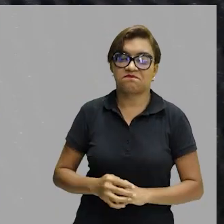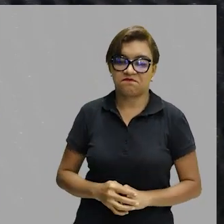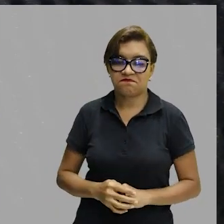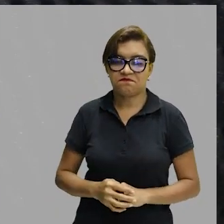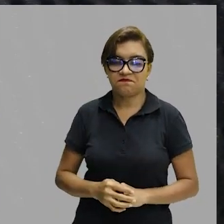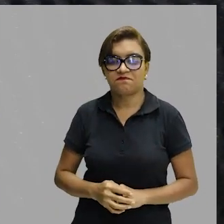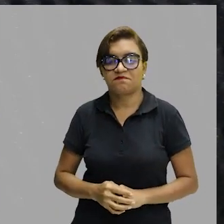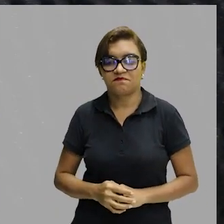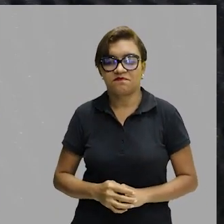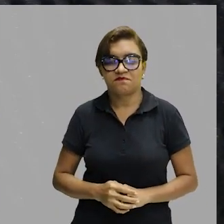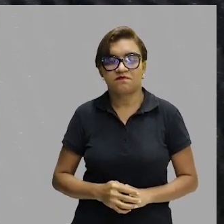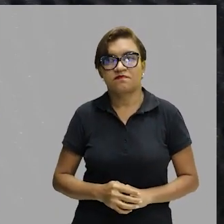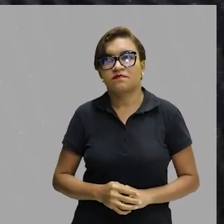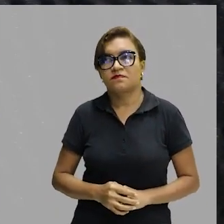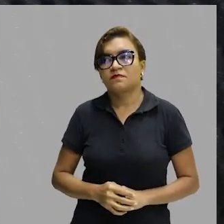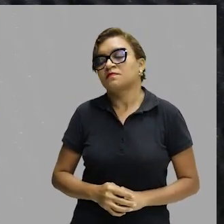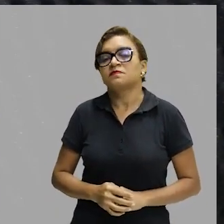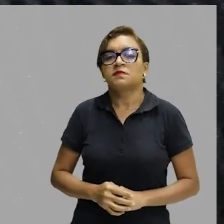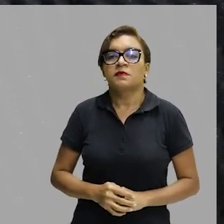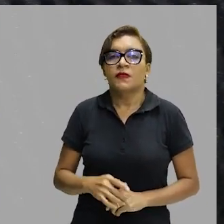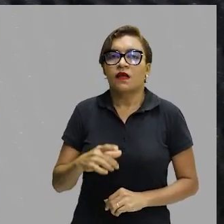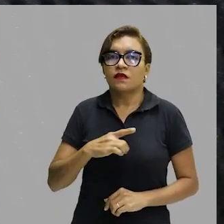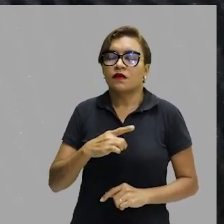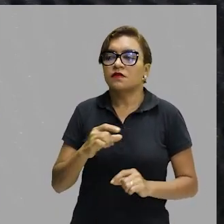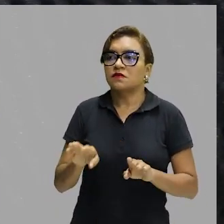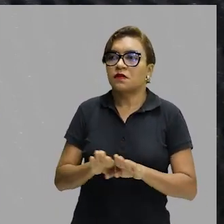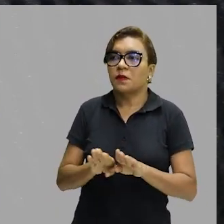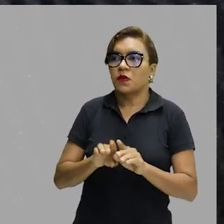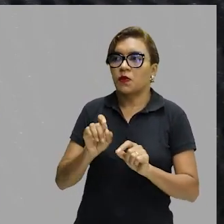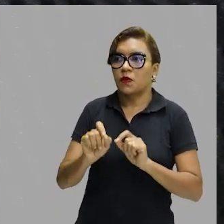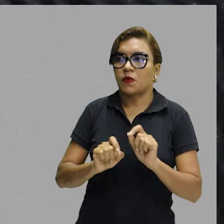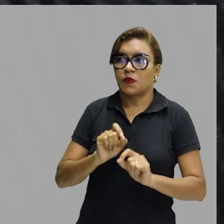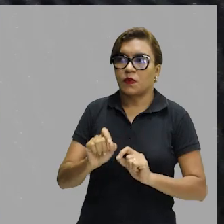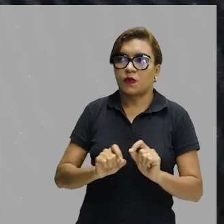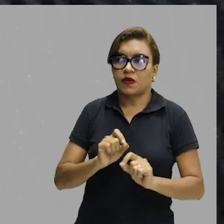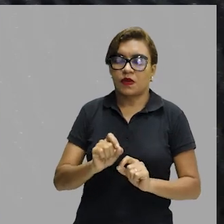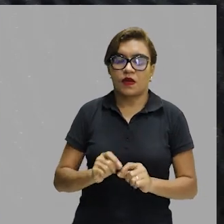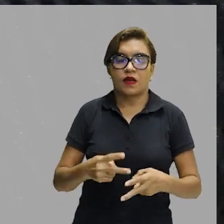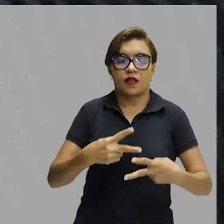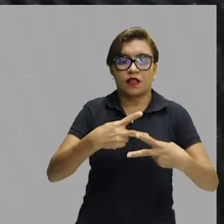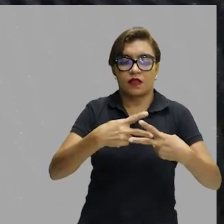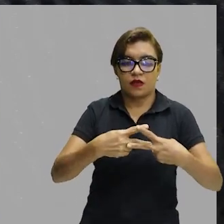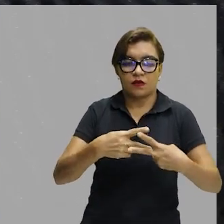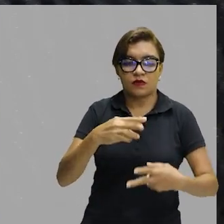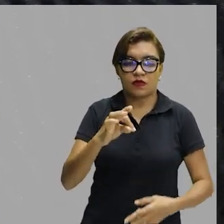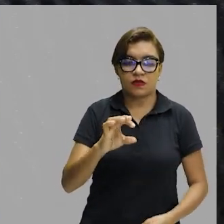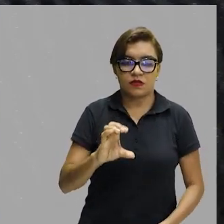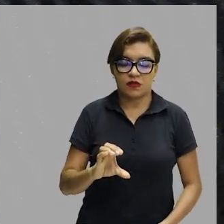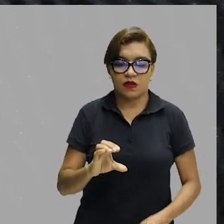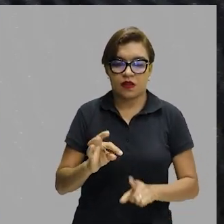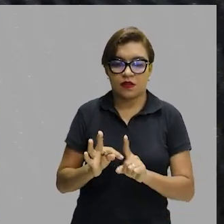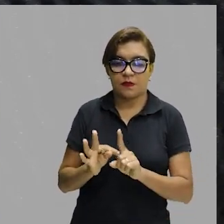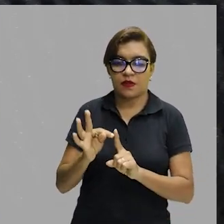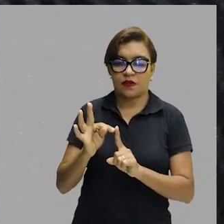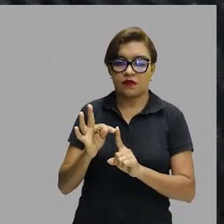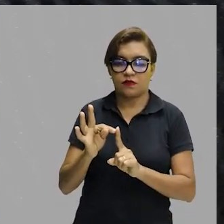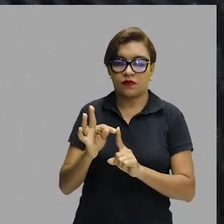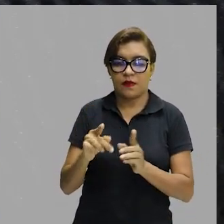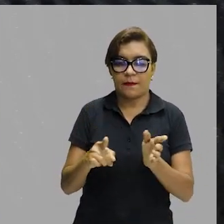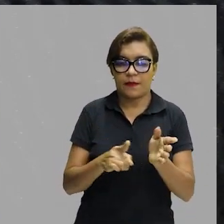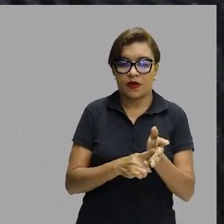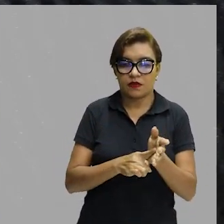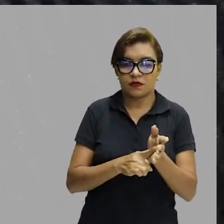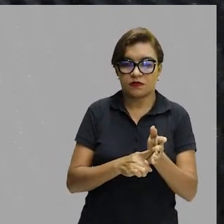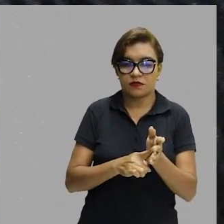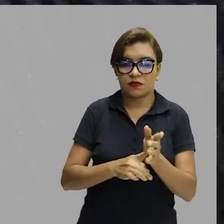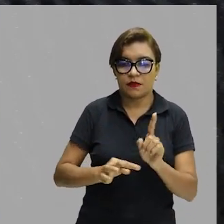graus Celsius, certo? Então, como ΔTc é a temperatura do solvente menos a temperatura da